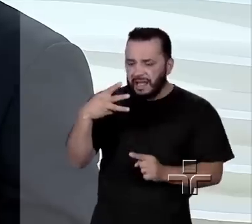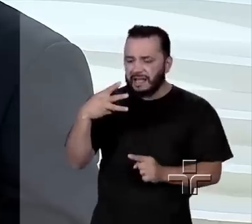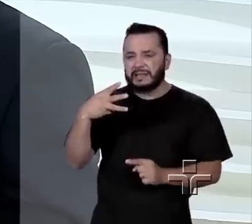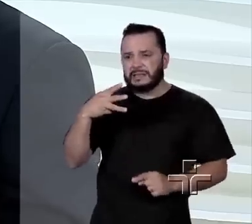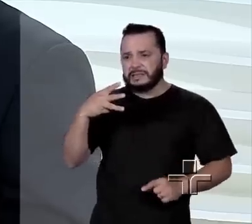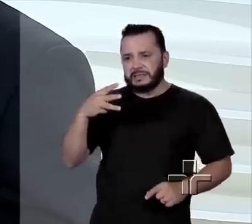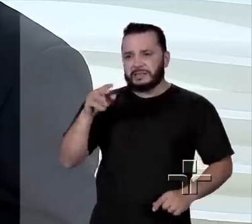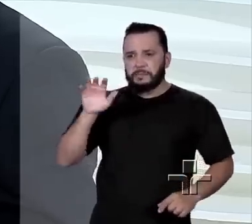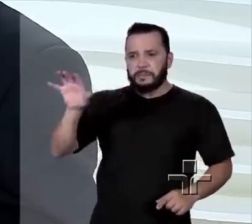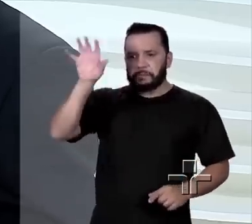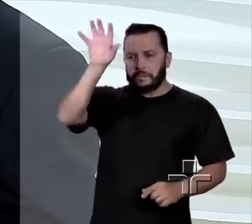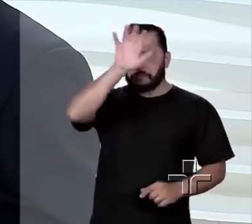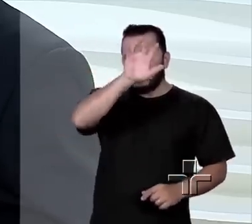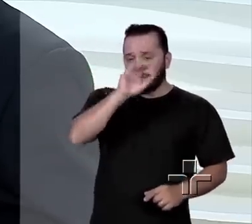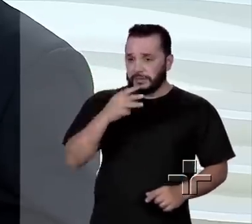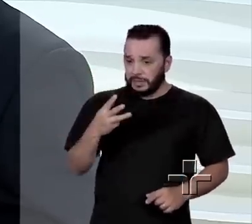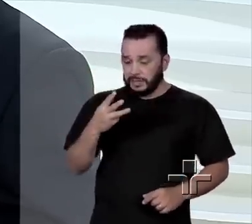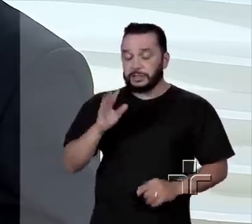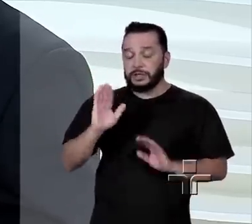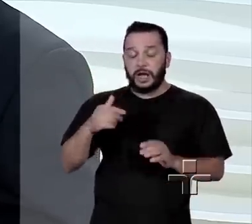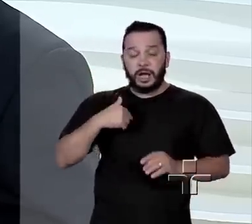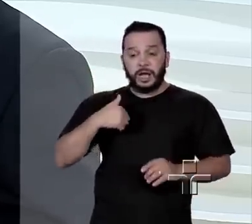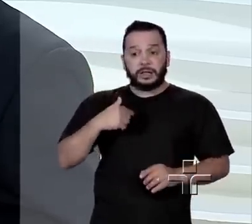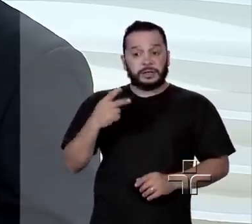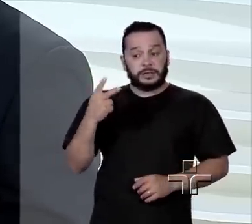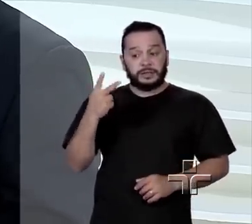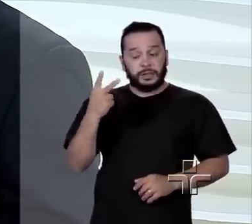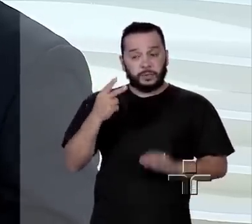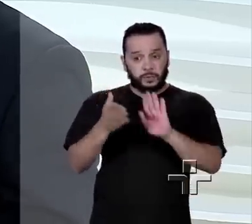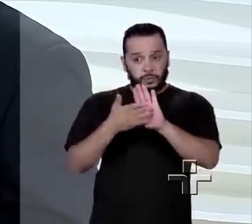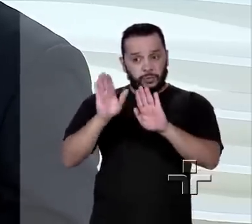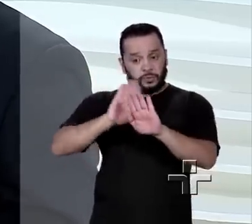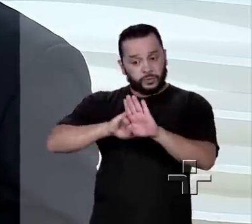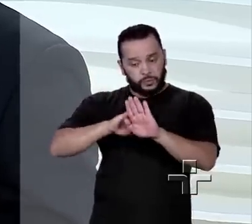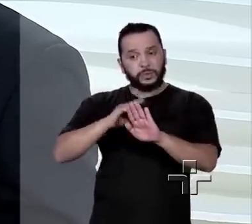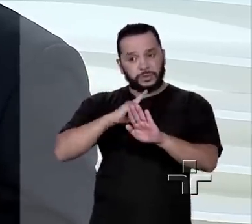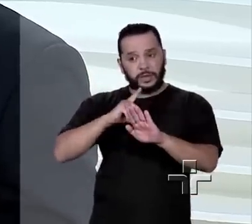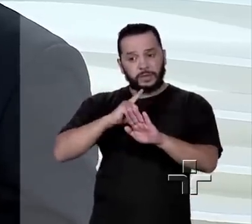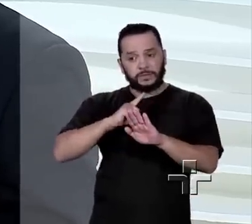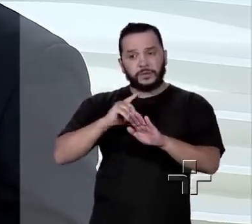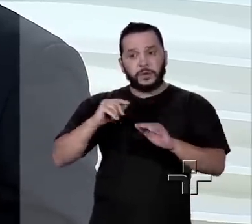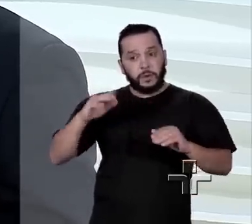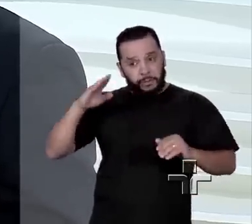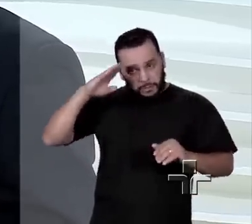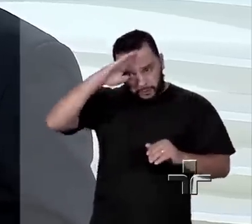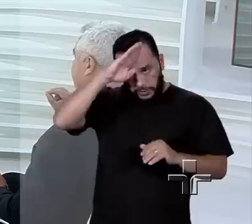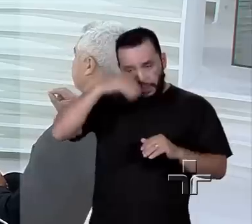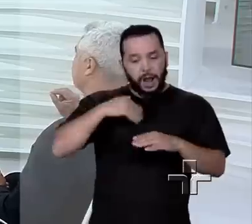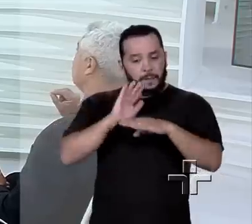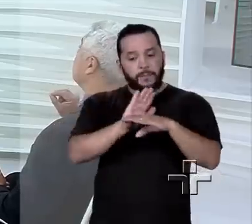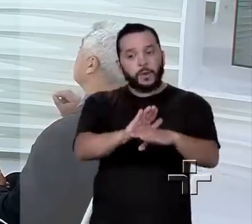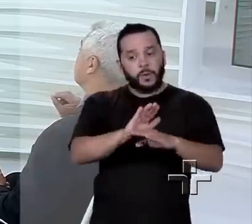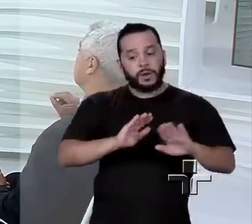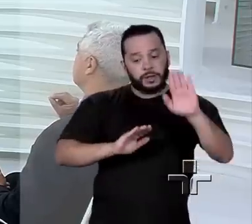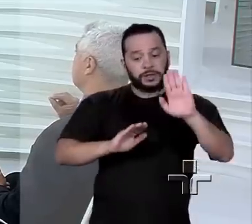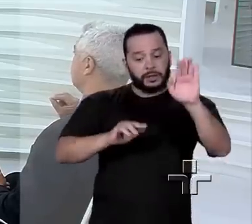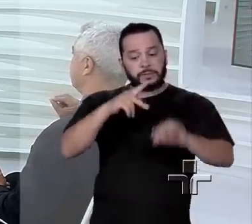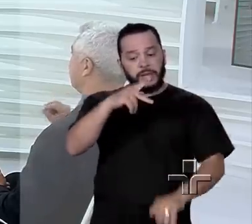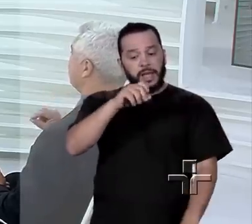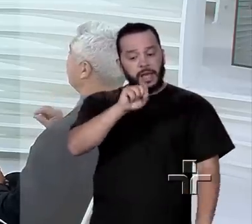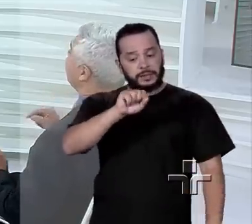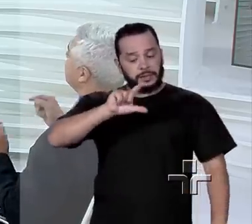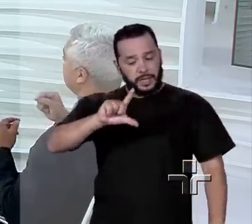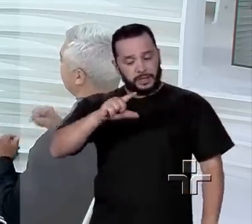no segundo turno, o Jair Bolsonaro fez um apoiamento porque eram candidatos do PSL. Em todos os